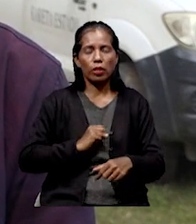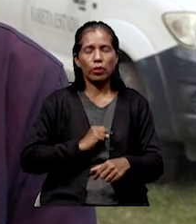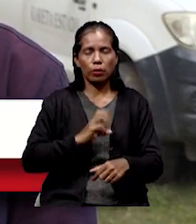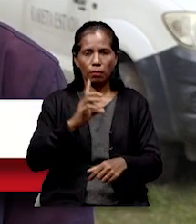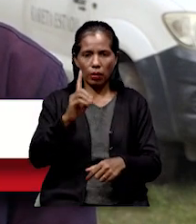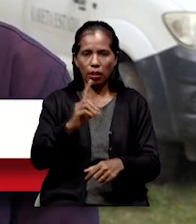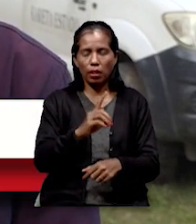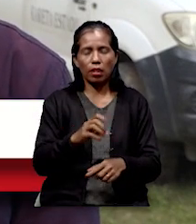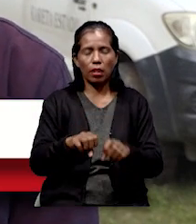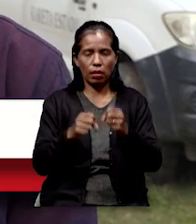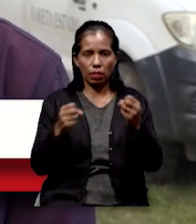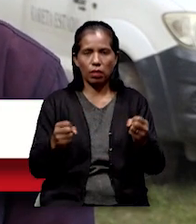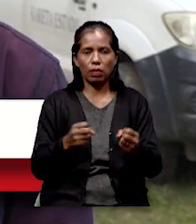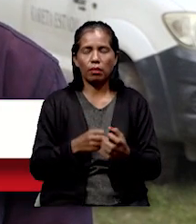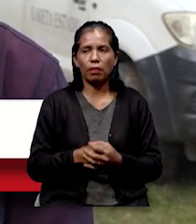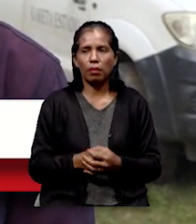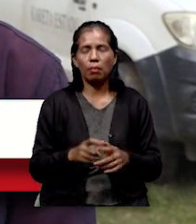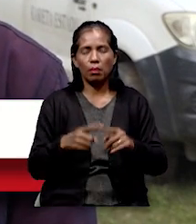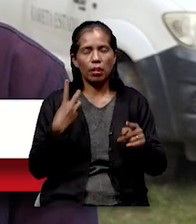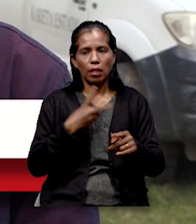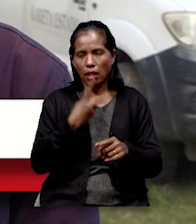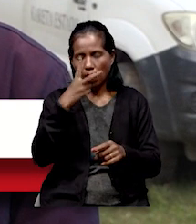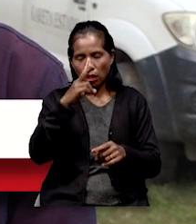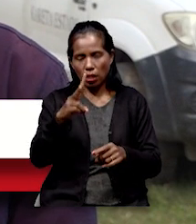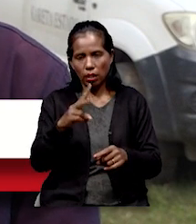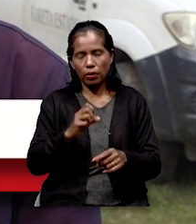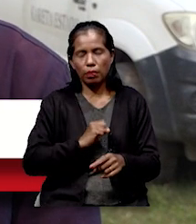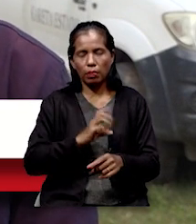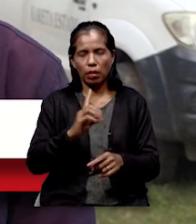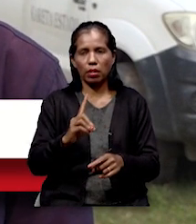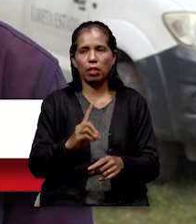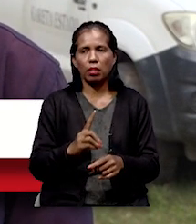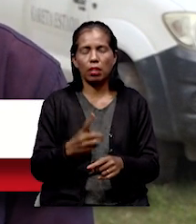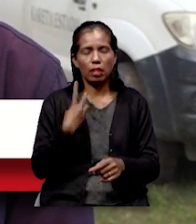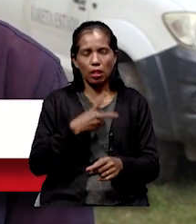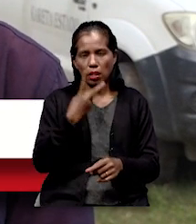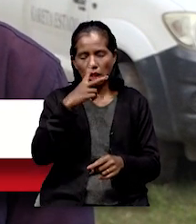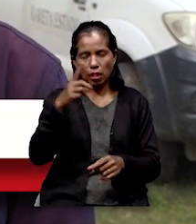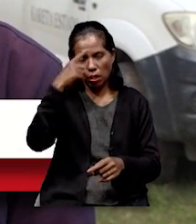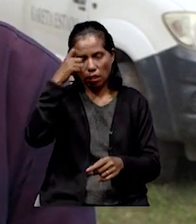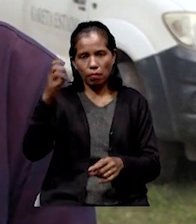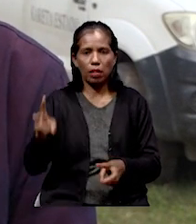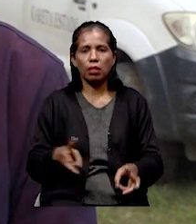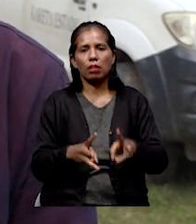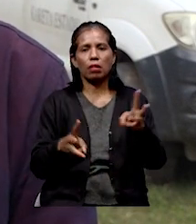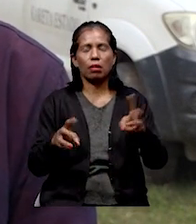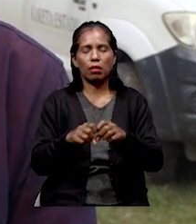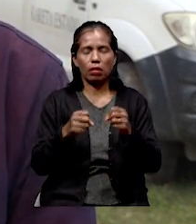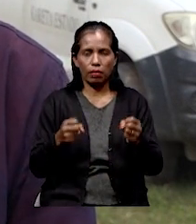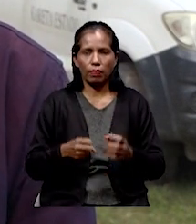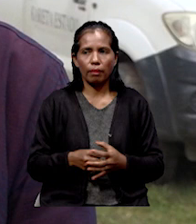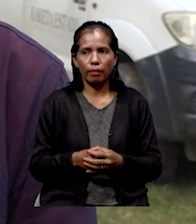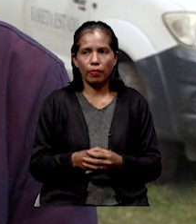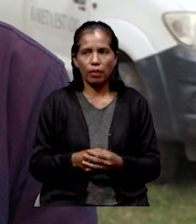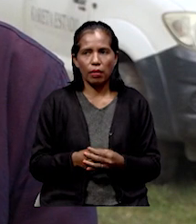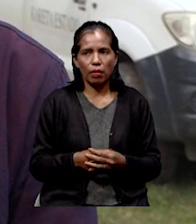e tabeliang katak dia. Mas bem, tarefa faliba iha Soibada, infelizmente tamba estrada né, nina condição base